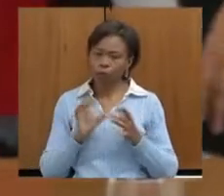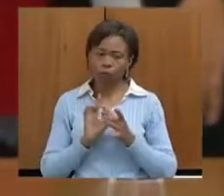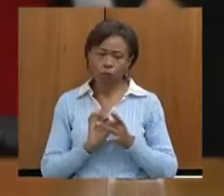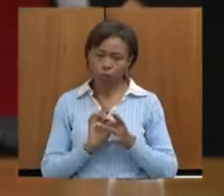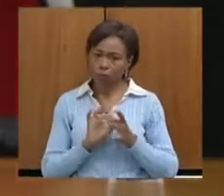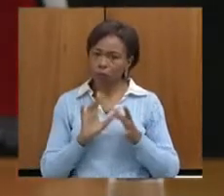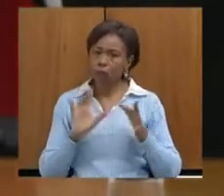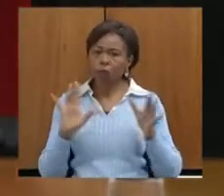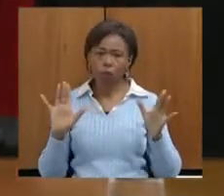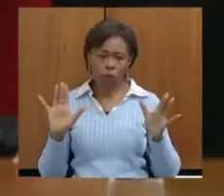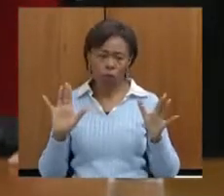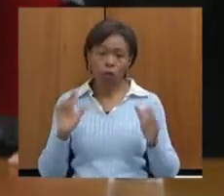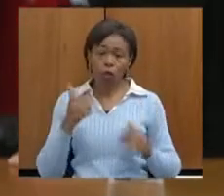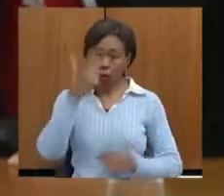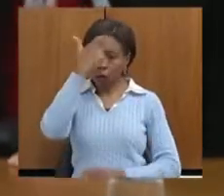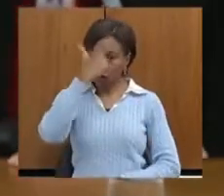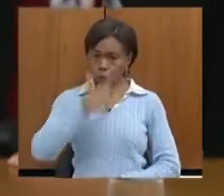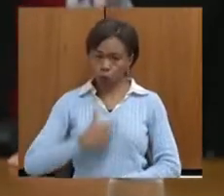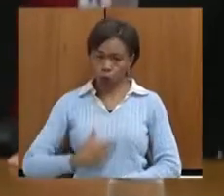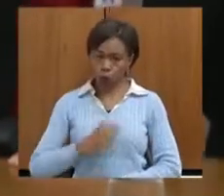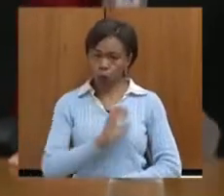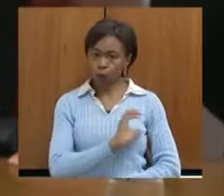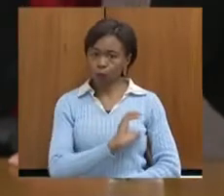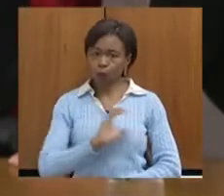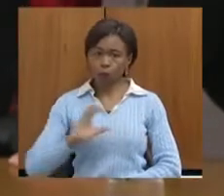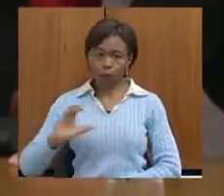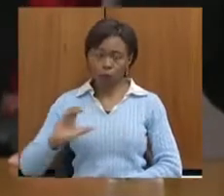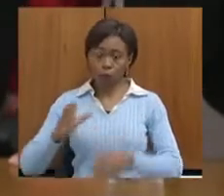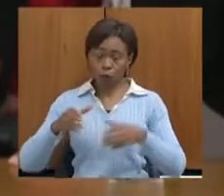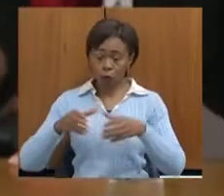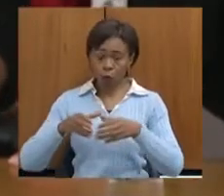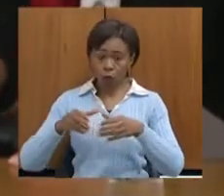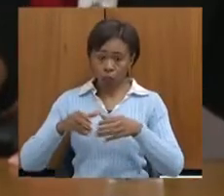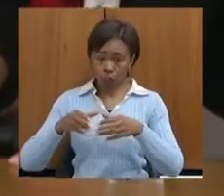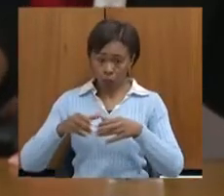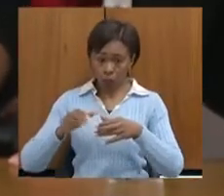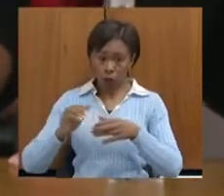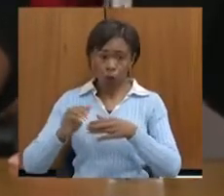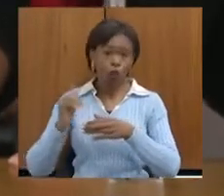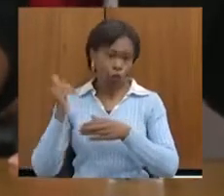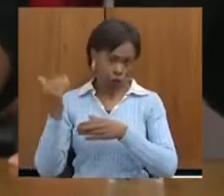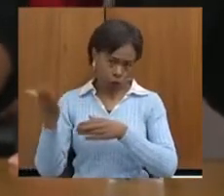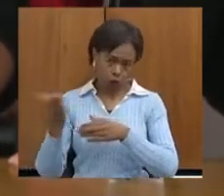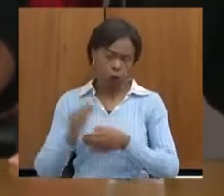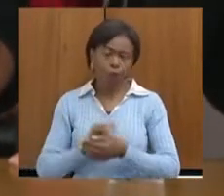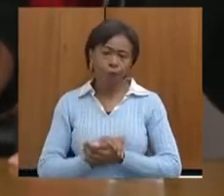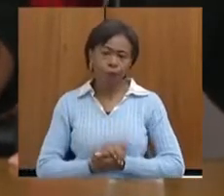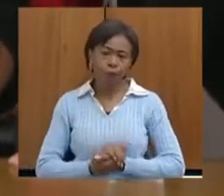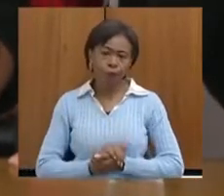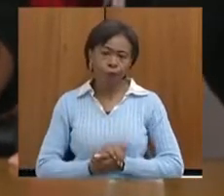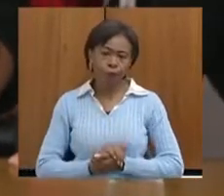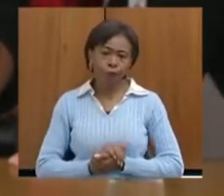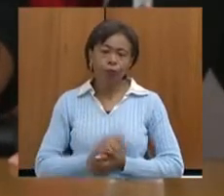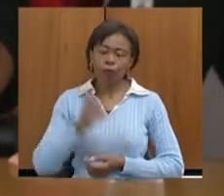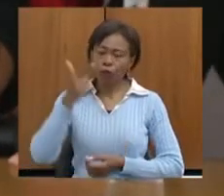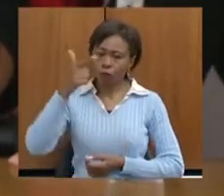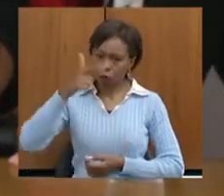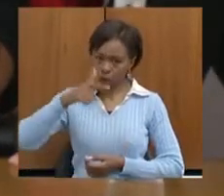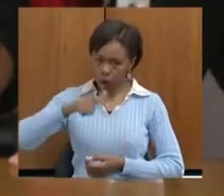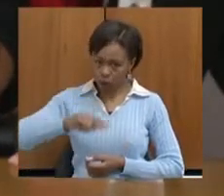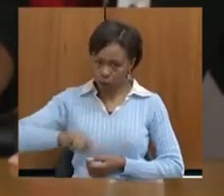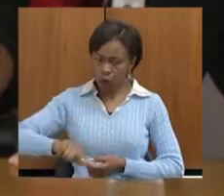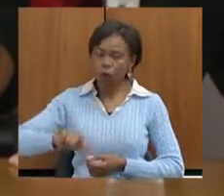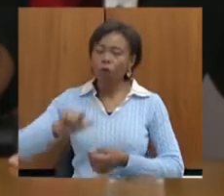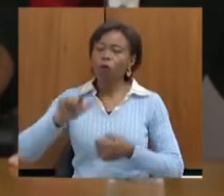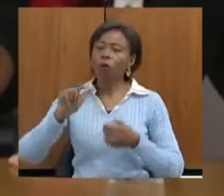a e como coordenador da nossa comissão externa vamos remeter mais uma vez ao